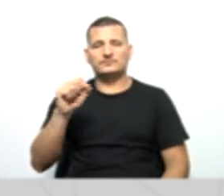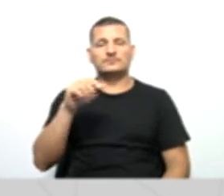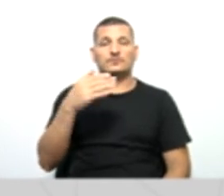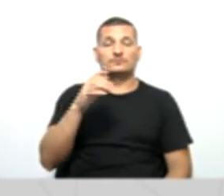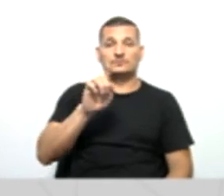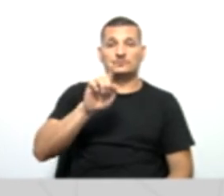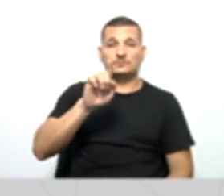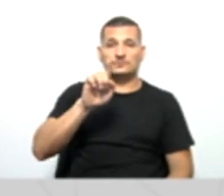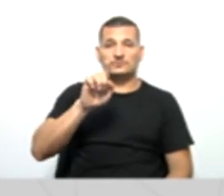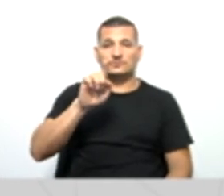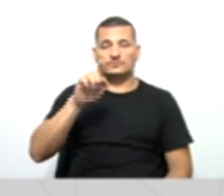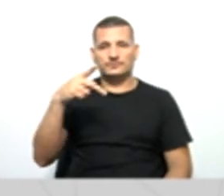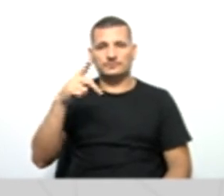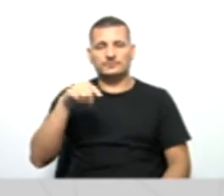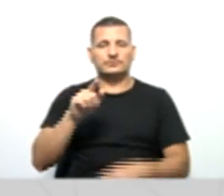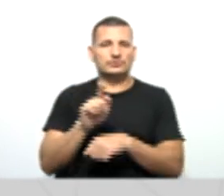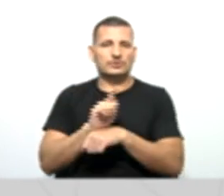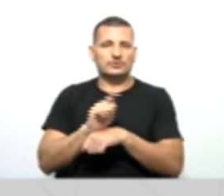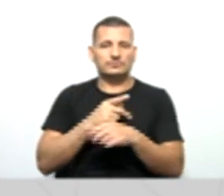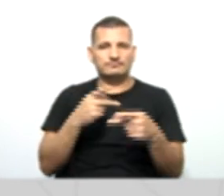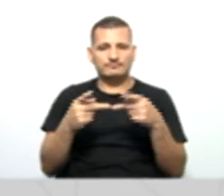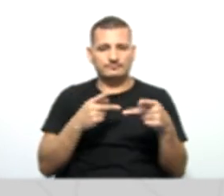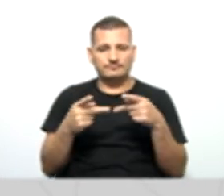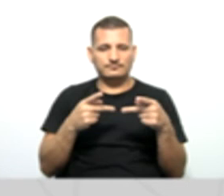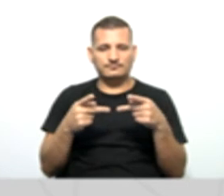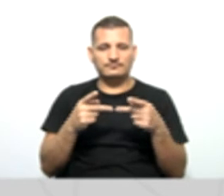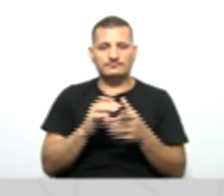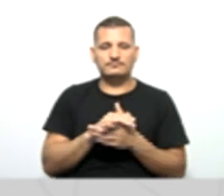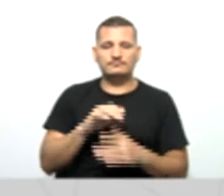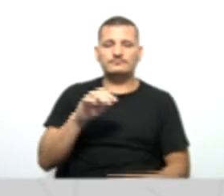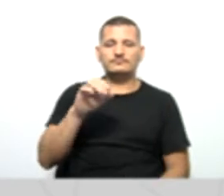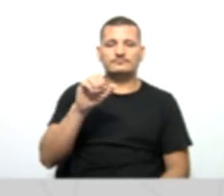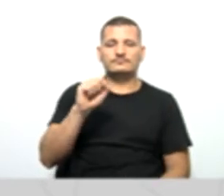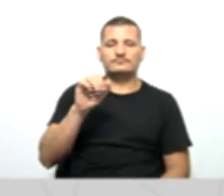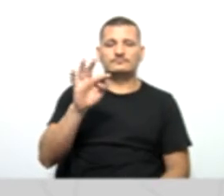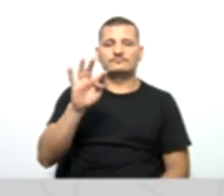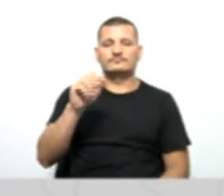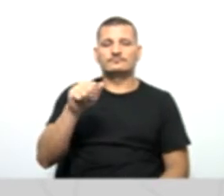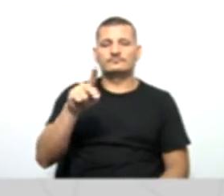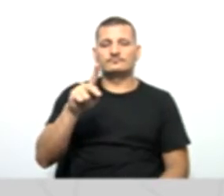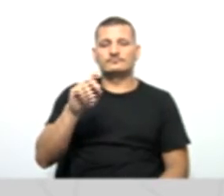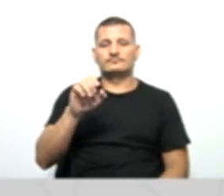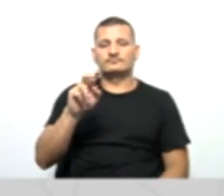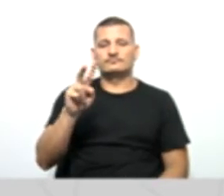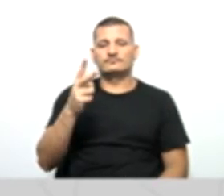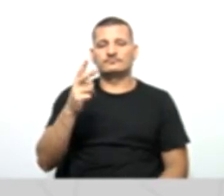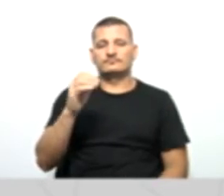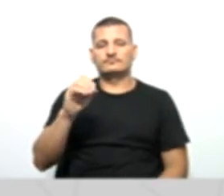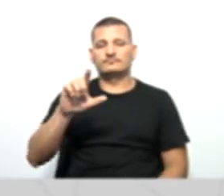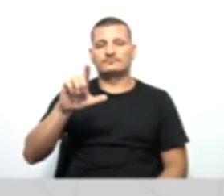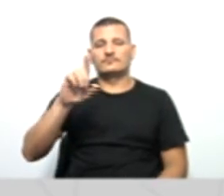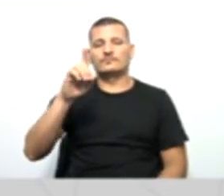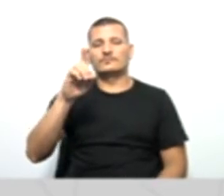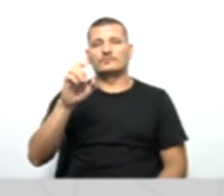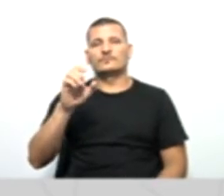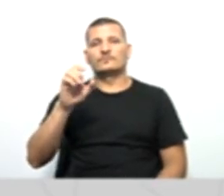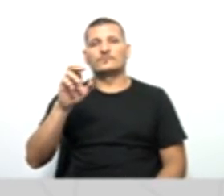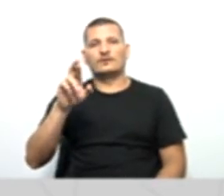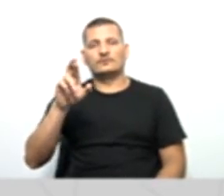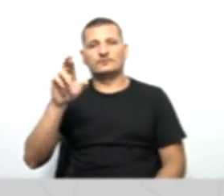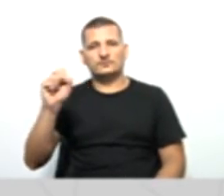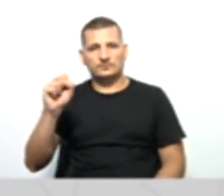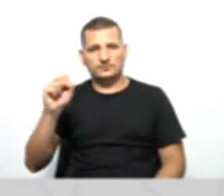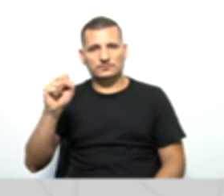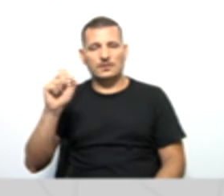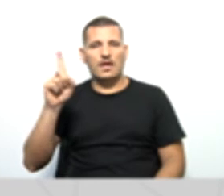gerente de projeto, anotem aí, gente. E os stakeholders são os patrocinadores do nosso projeto,